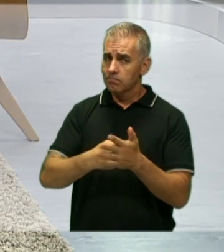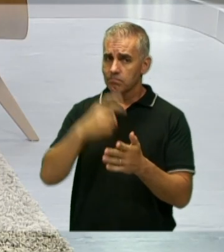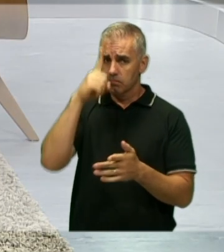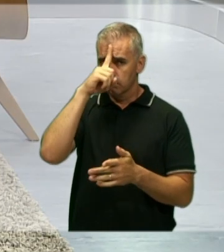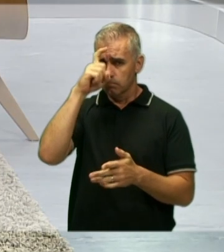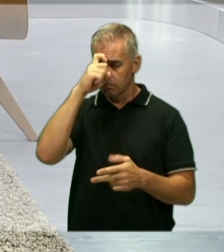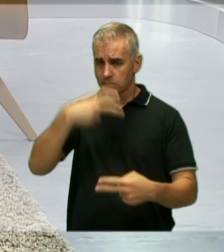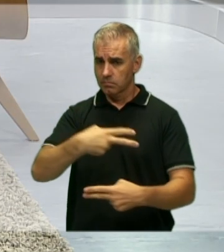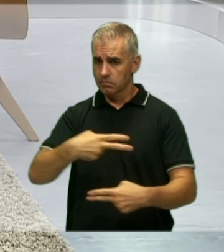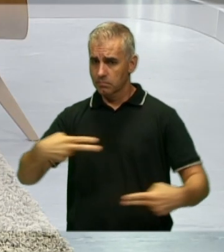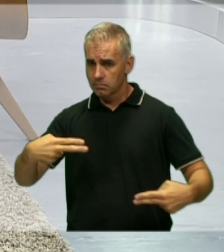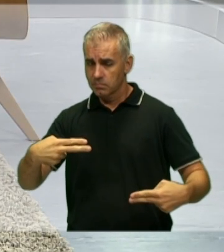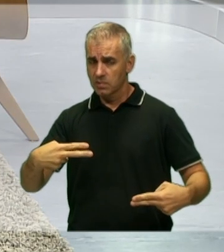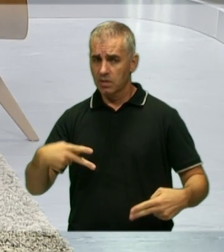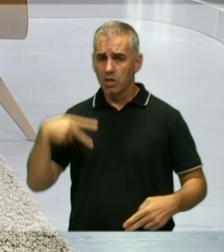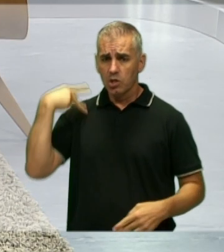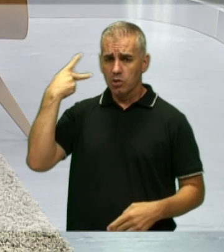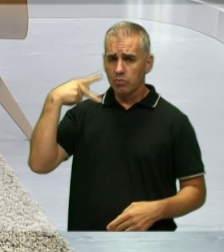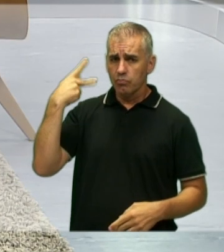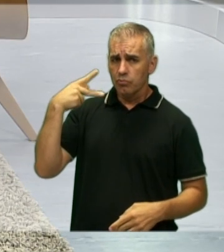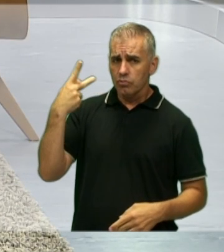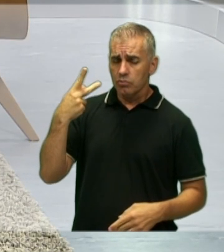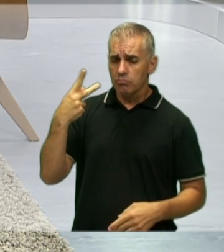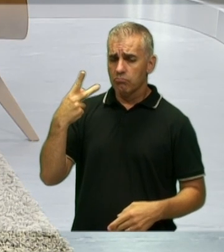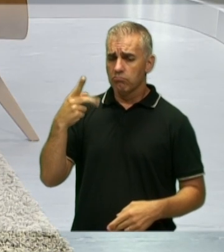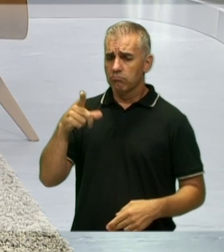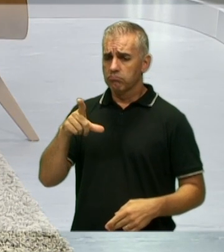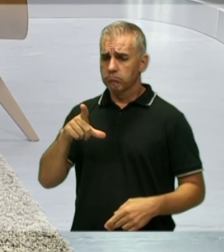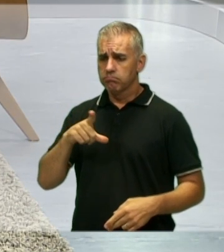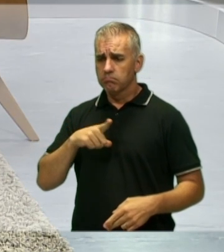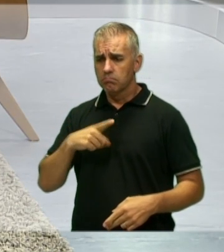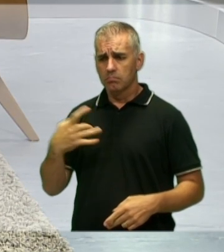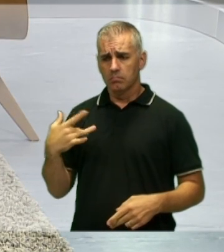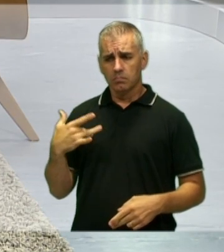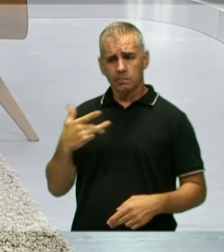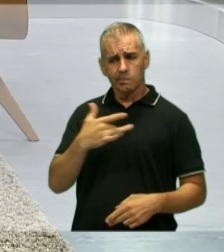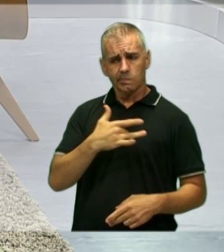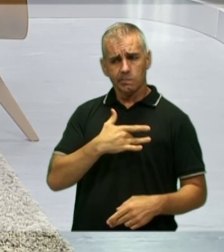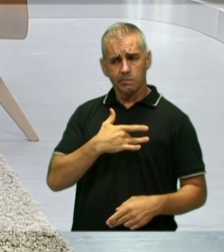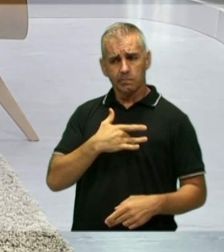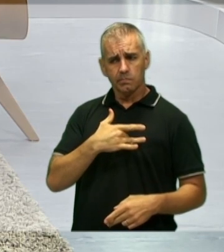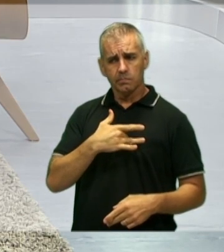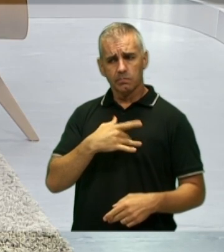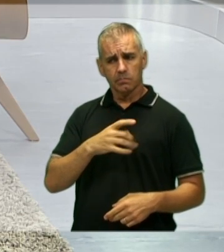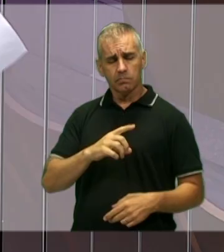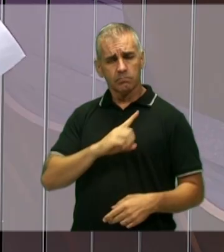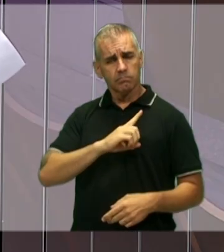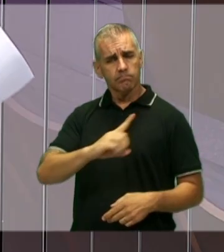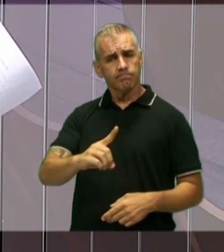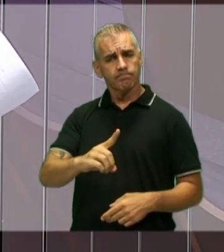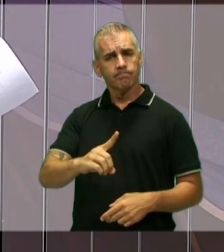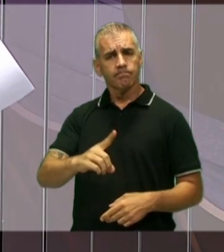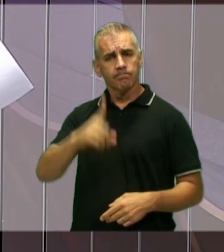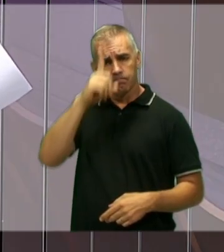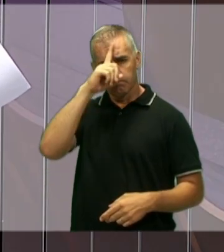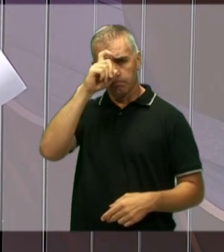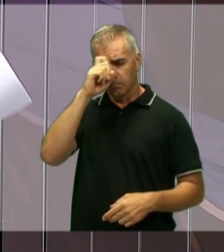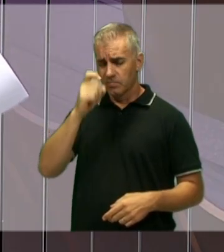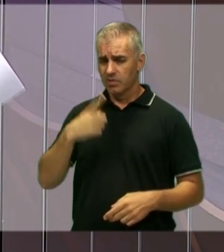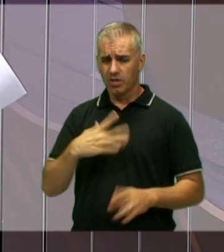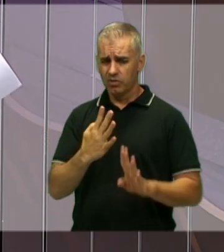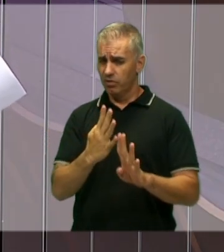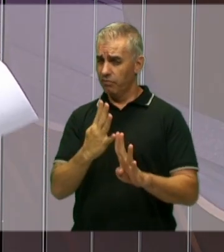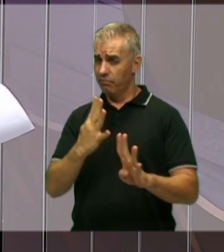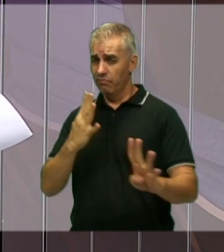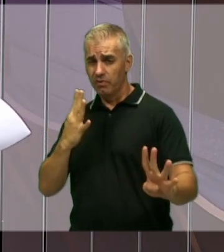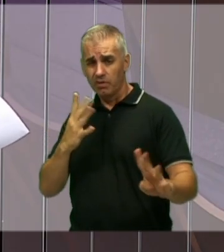as políticas de saúde que são geridas pelo hospital. São vários os questionamentos, vai de fila, o tempo